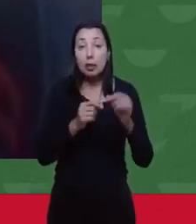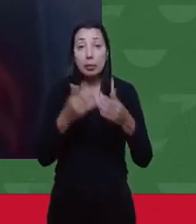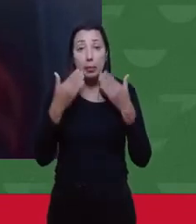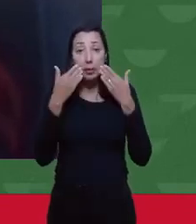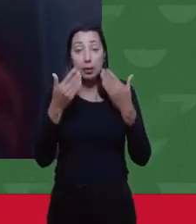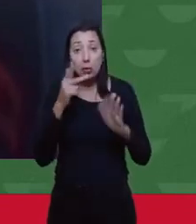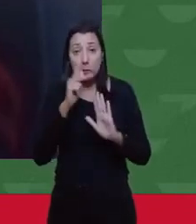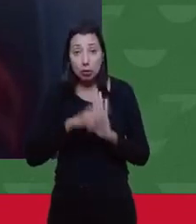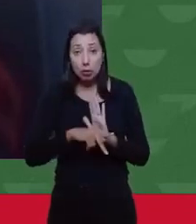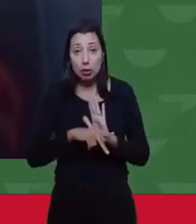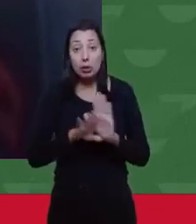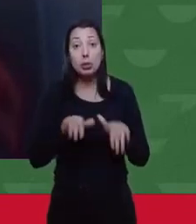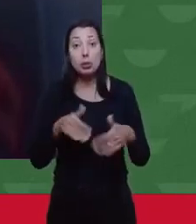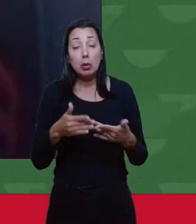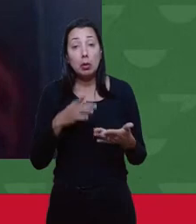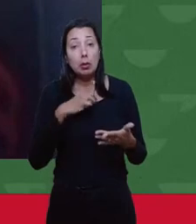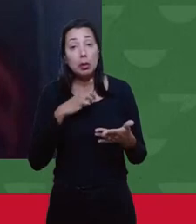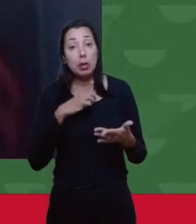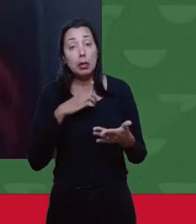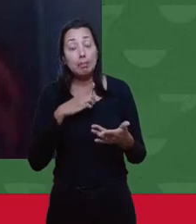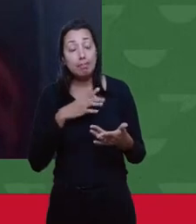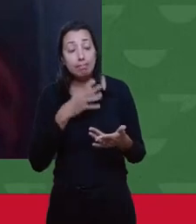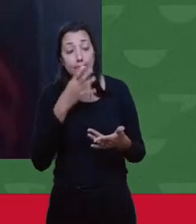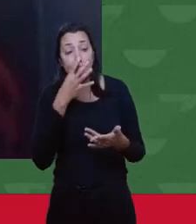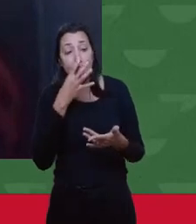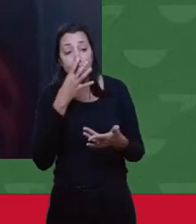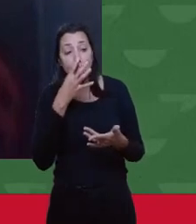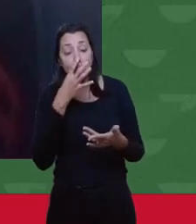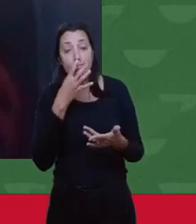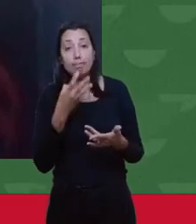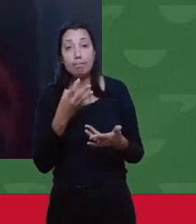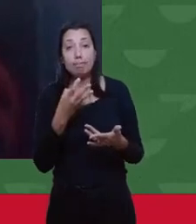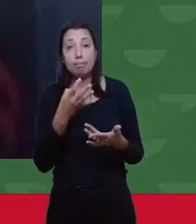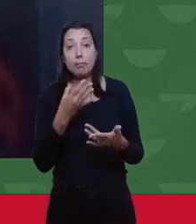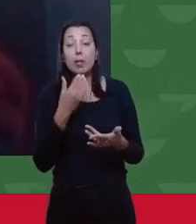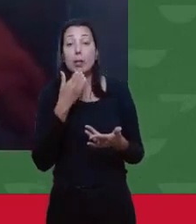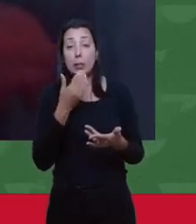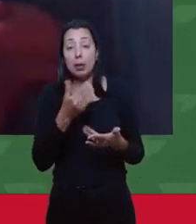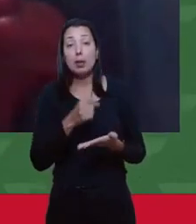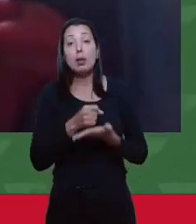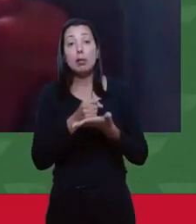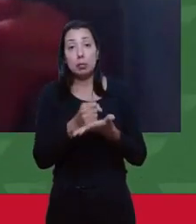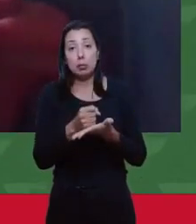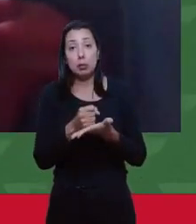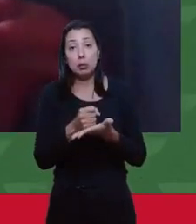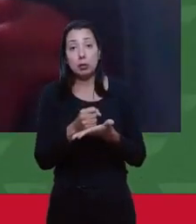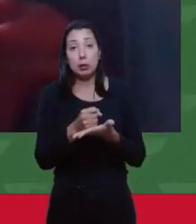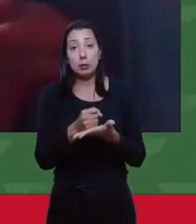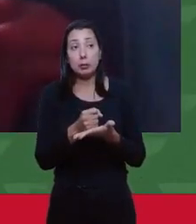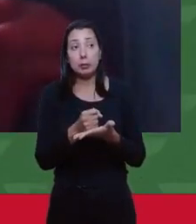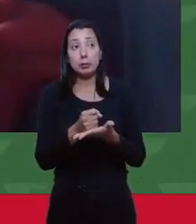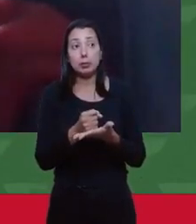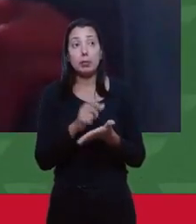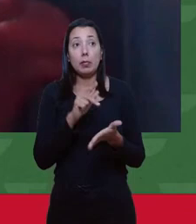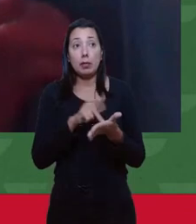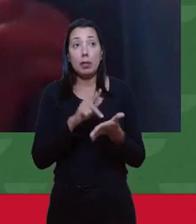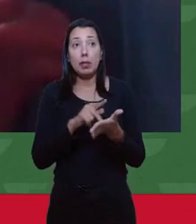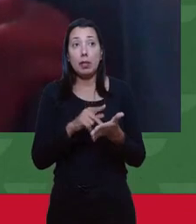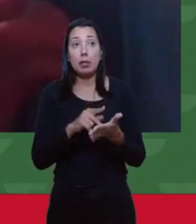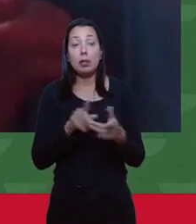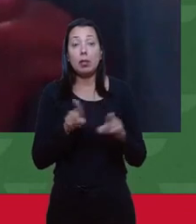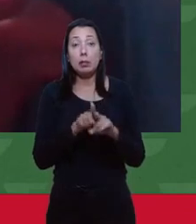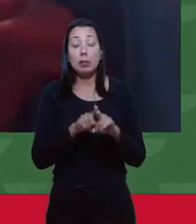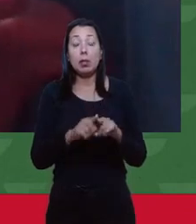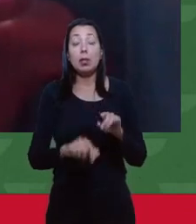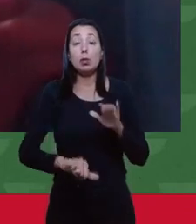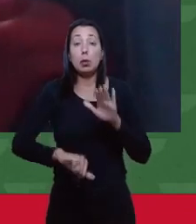apresentei um projeto pelo qual eu tenho muito apreço e peço apoio, que é, na verdade, além dos